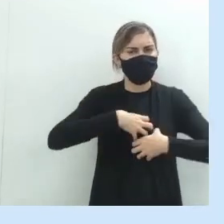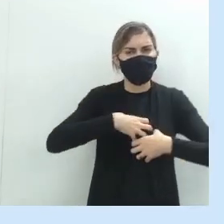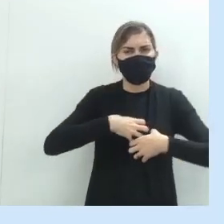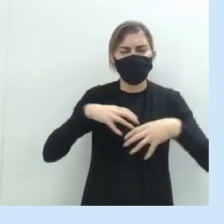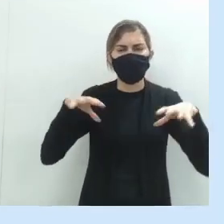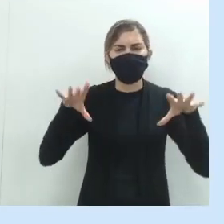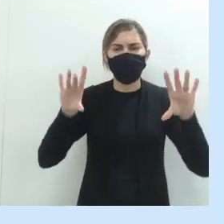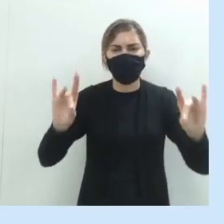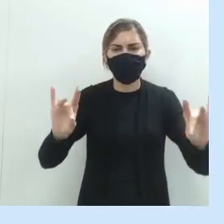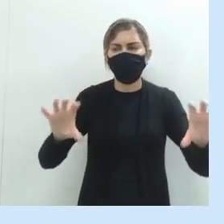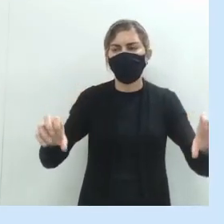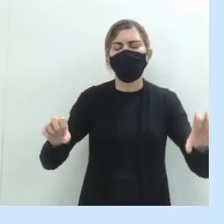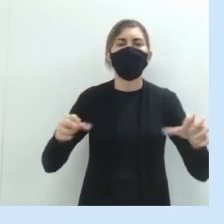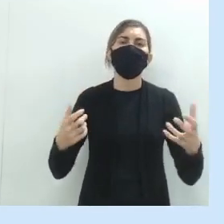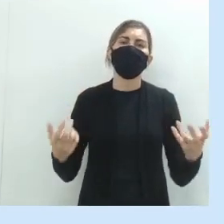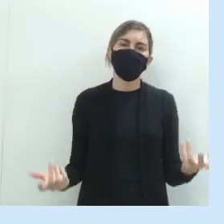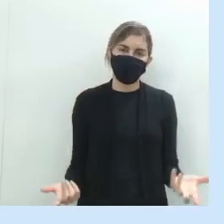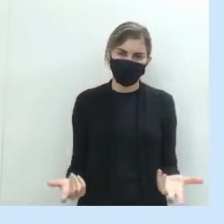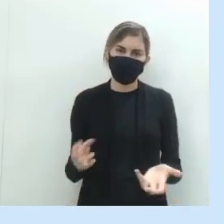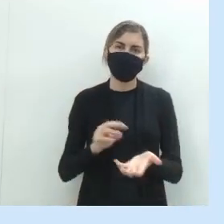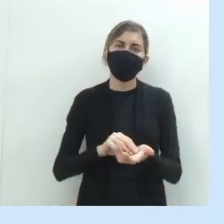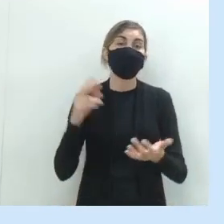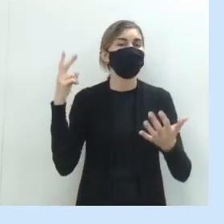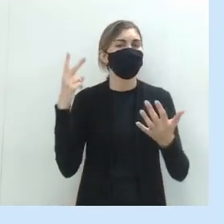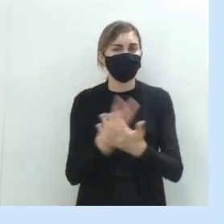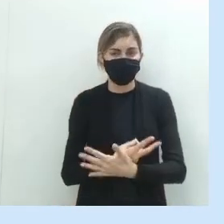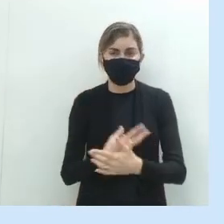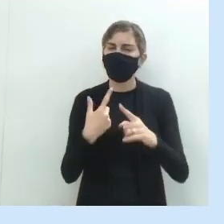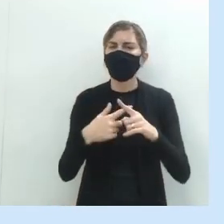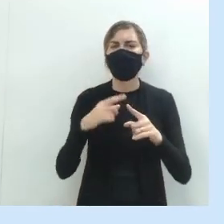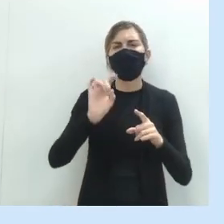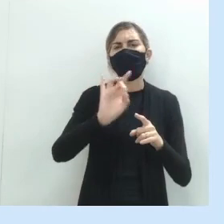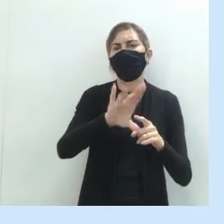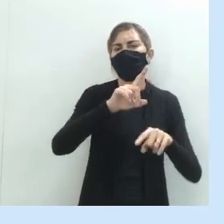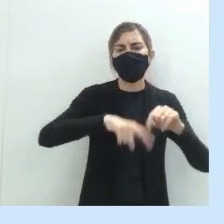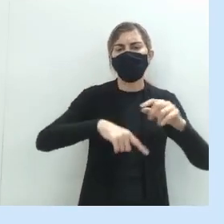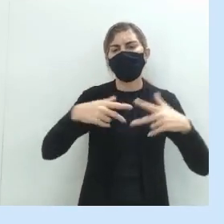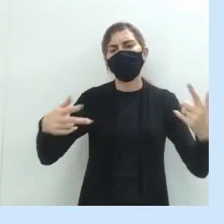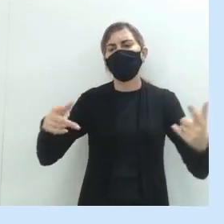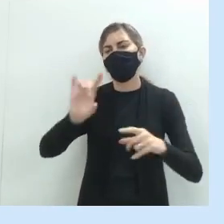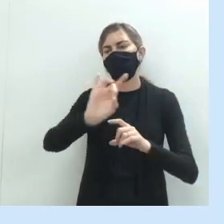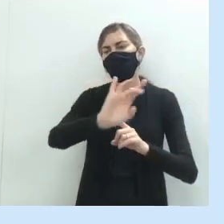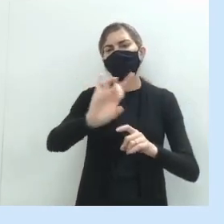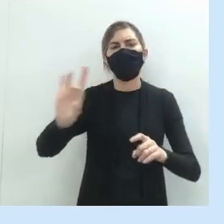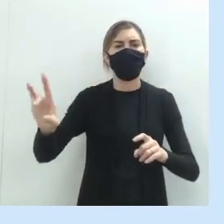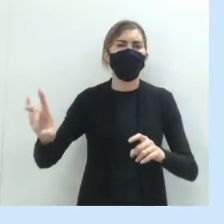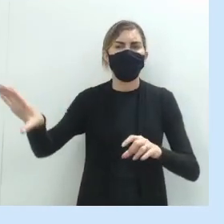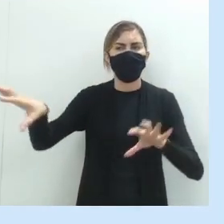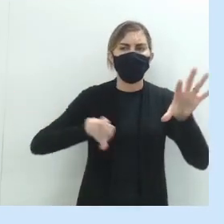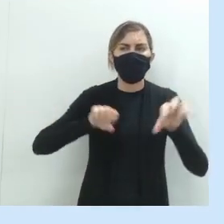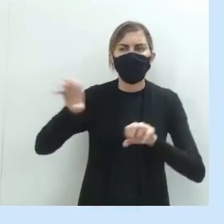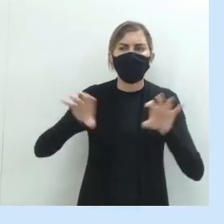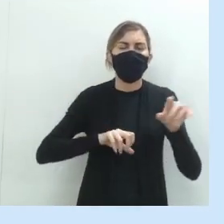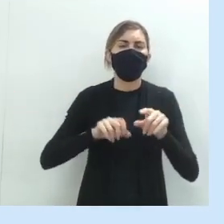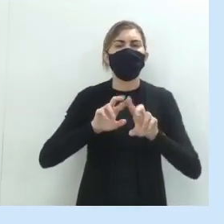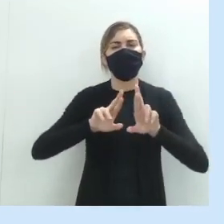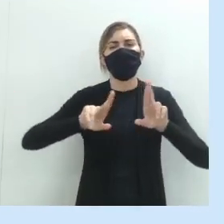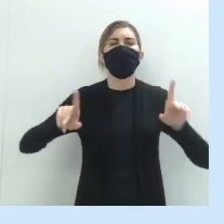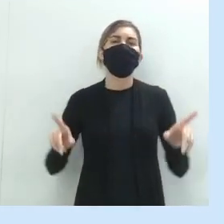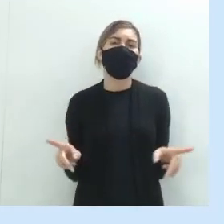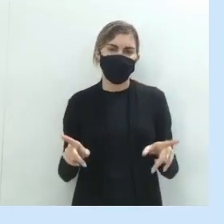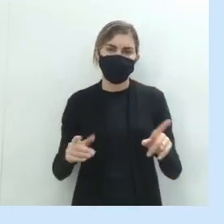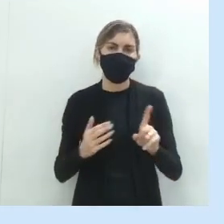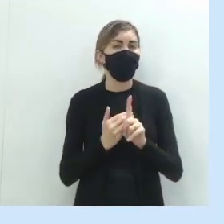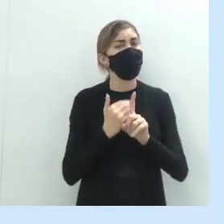sensação térmica é falho, gera erro, porque cada material tem a sua condutividade térmica.